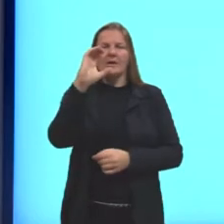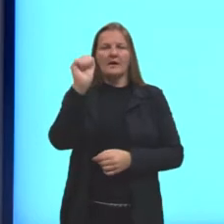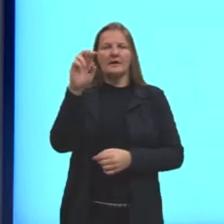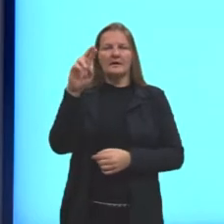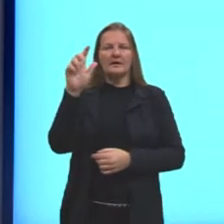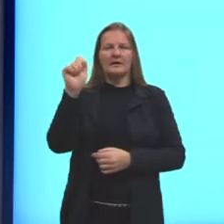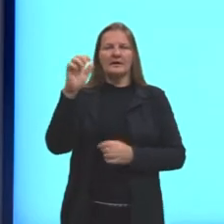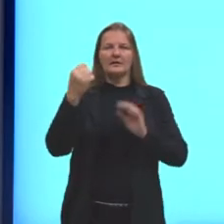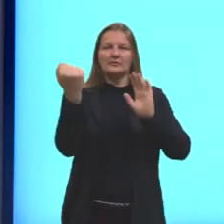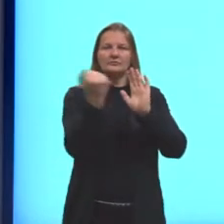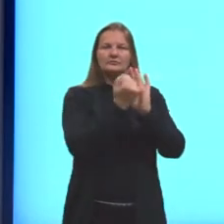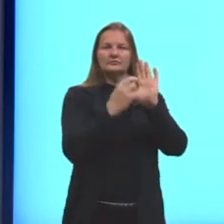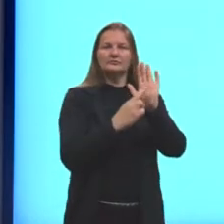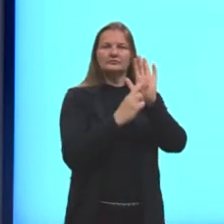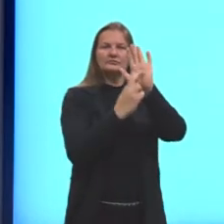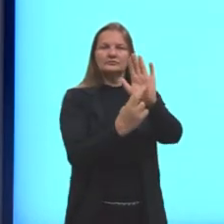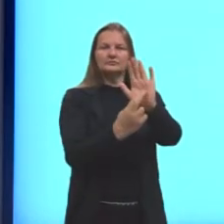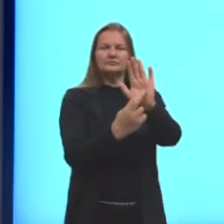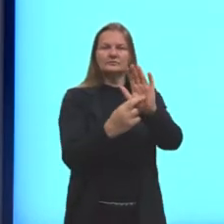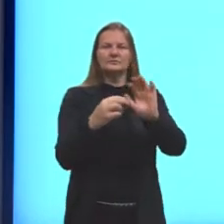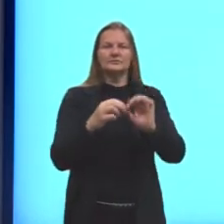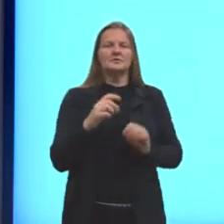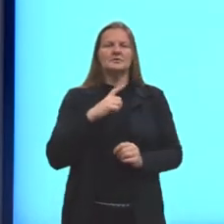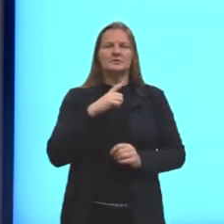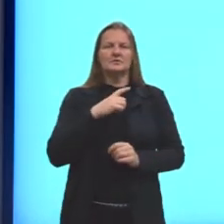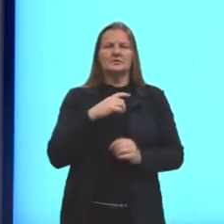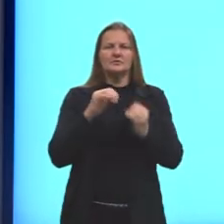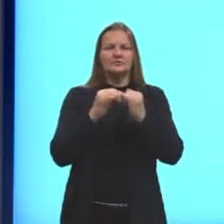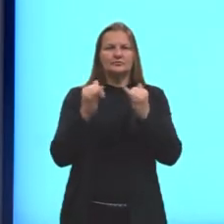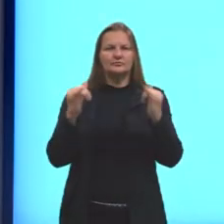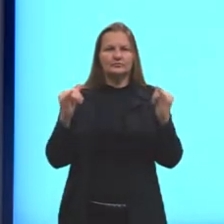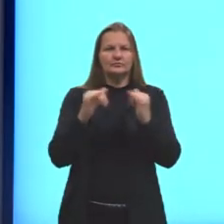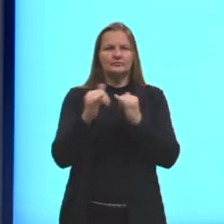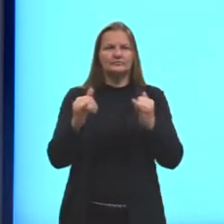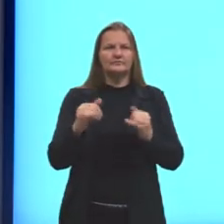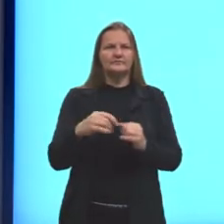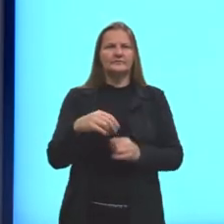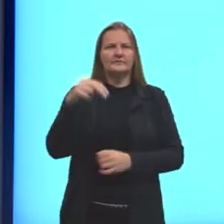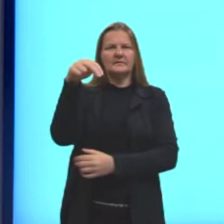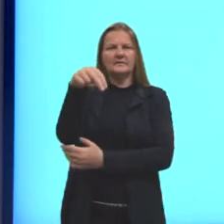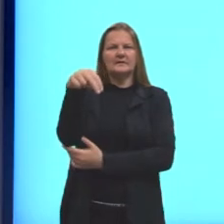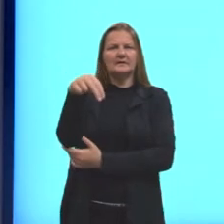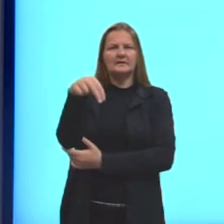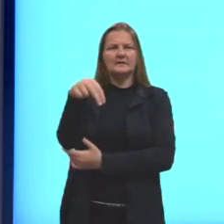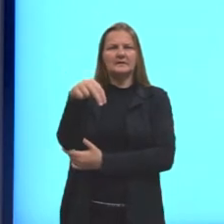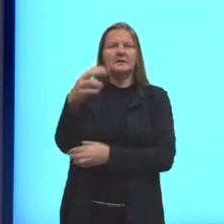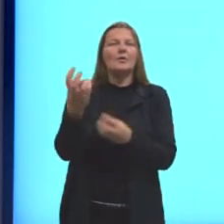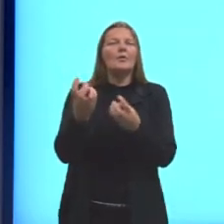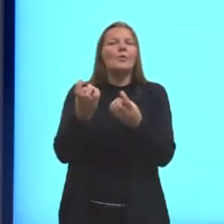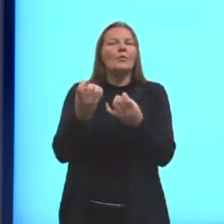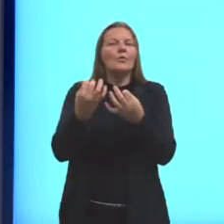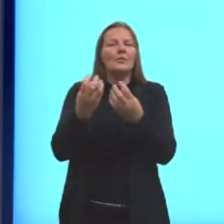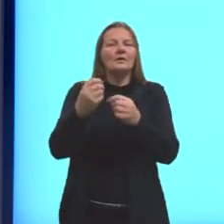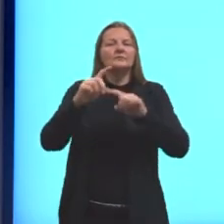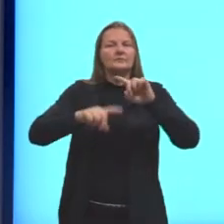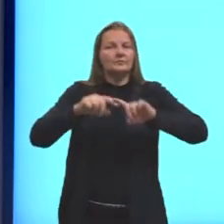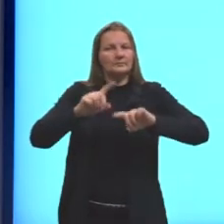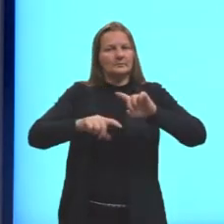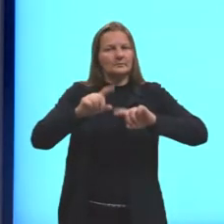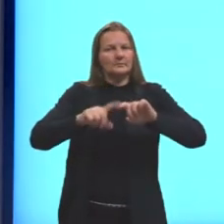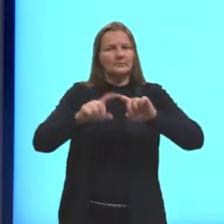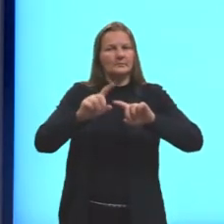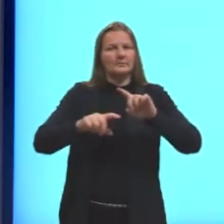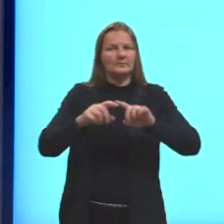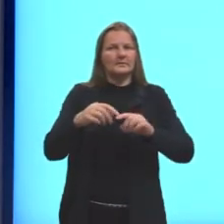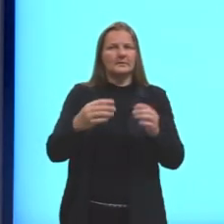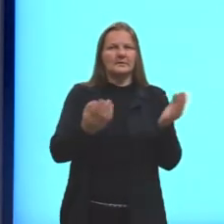o símbolo da grandeza que a gente usa para carga elétrica esse n aqui vai ser a quantidade de matéria né que eu